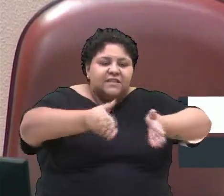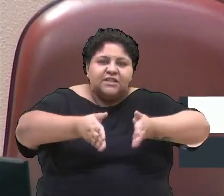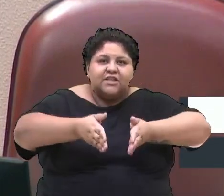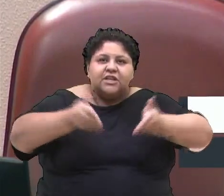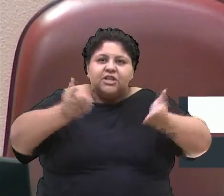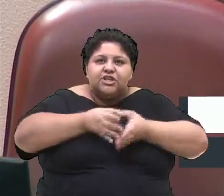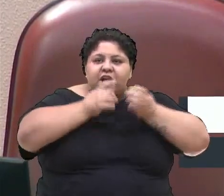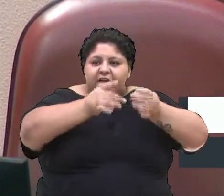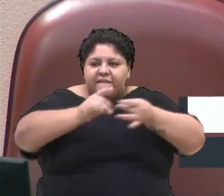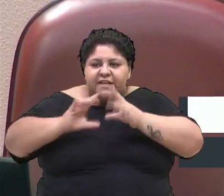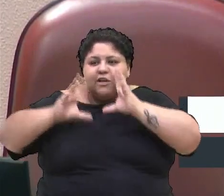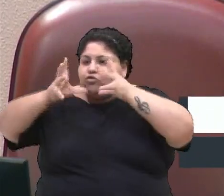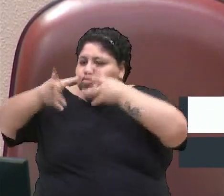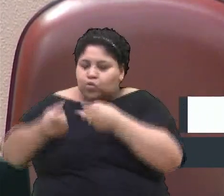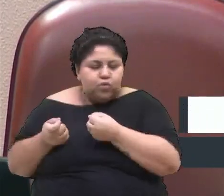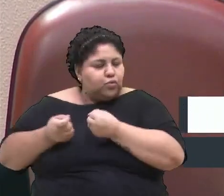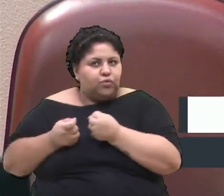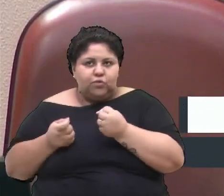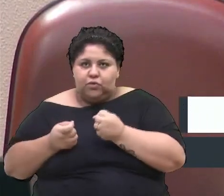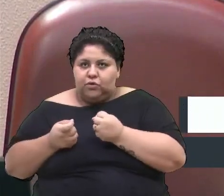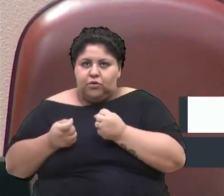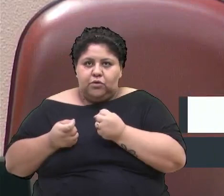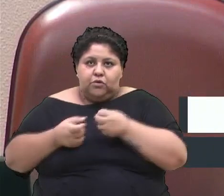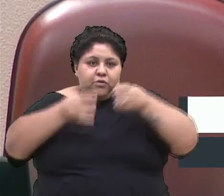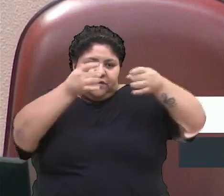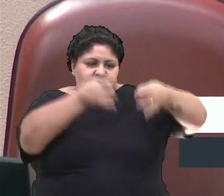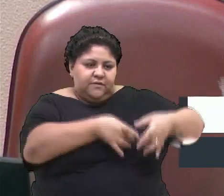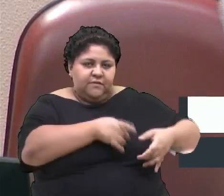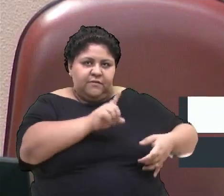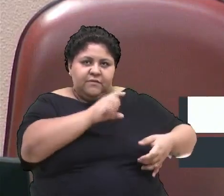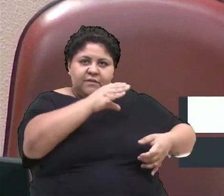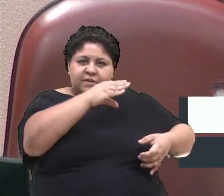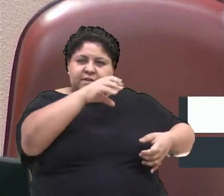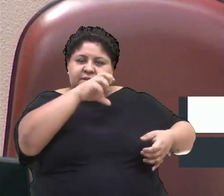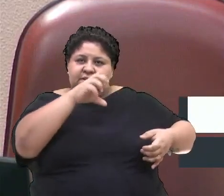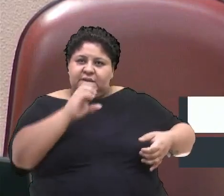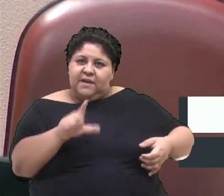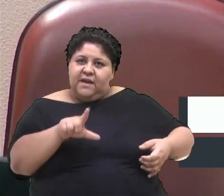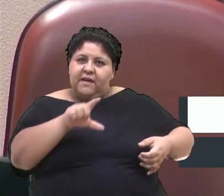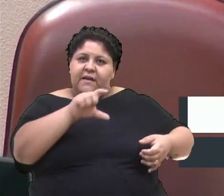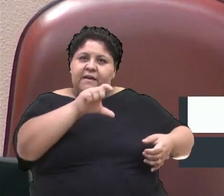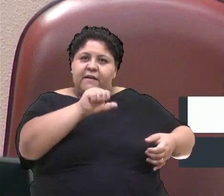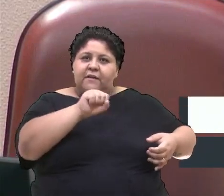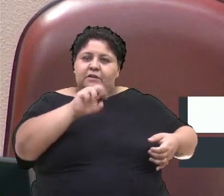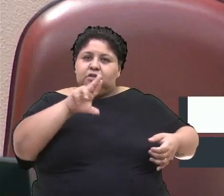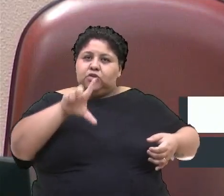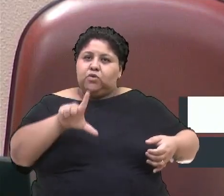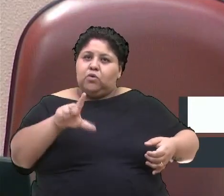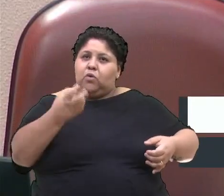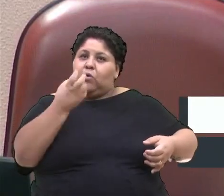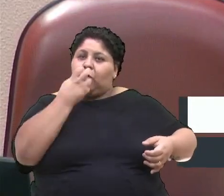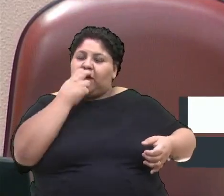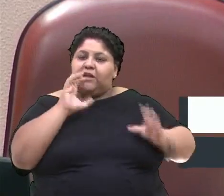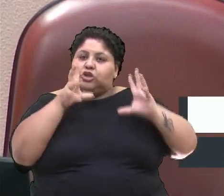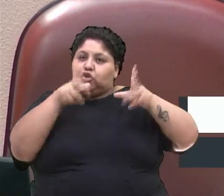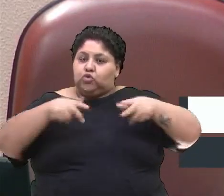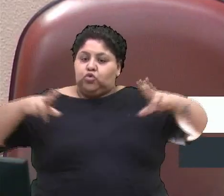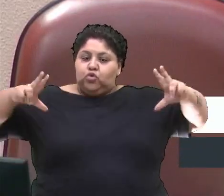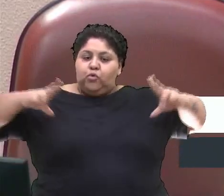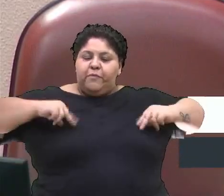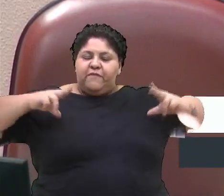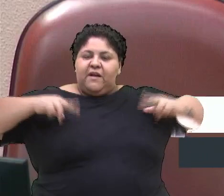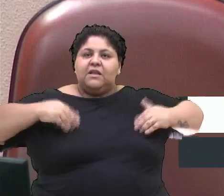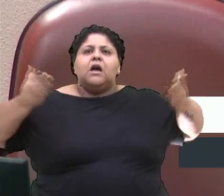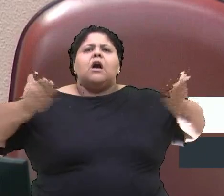vender. O que dava prejuízo não era a CE, Sulgás, a CRM, tudo privatizado. Agora, por que